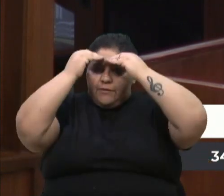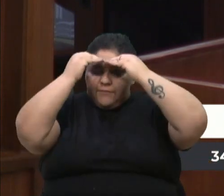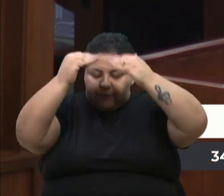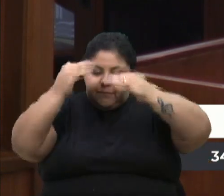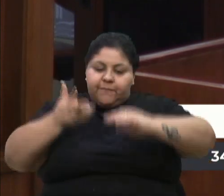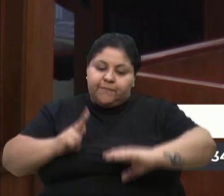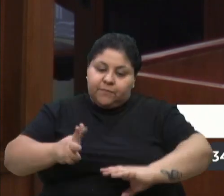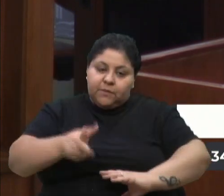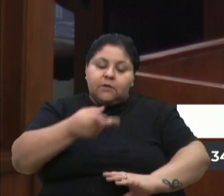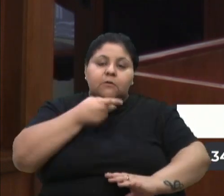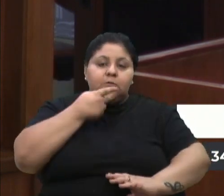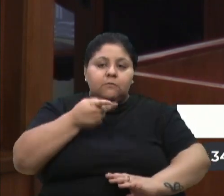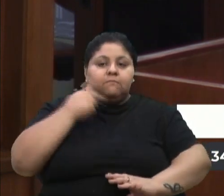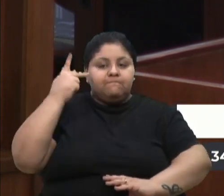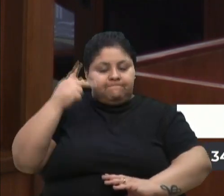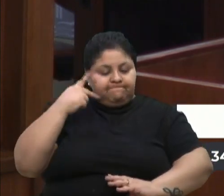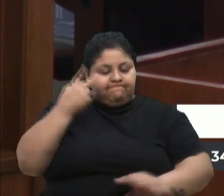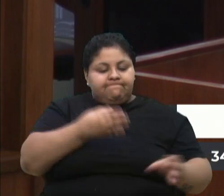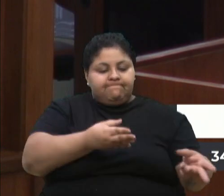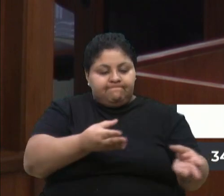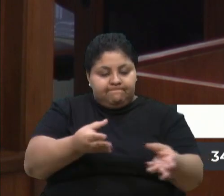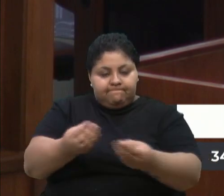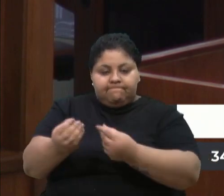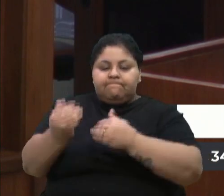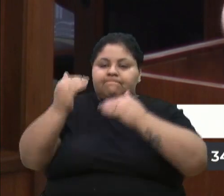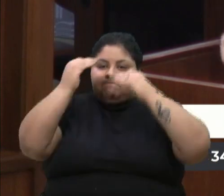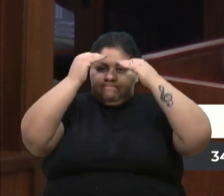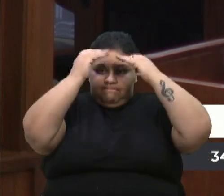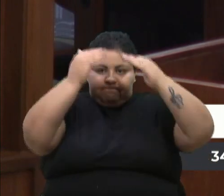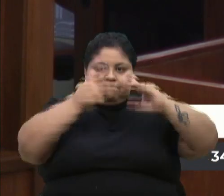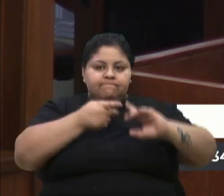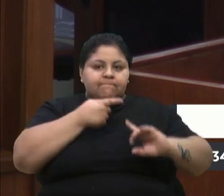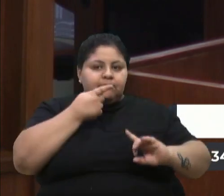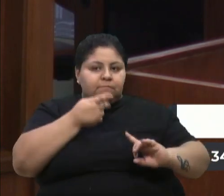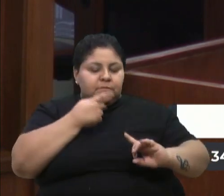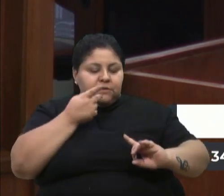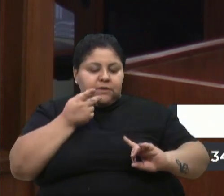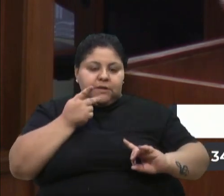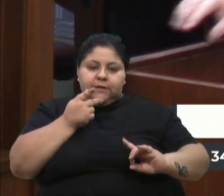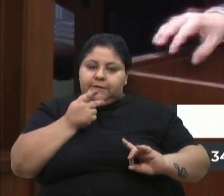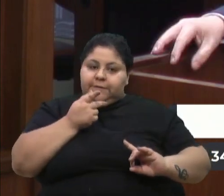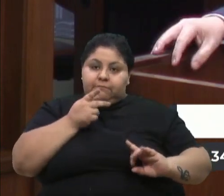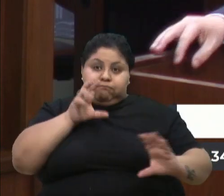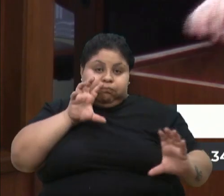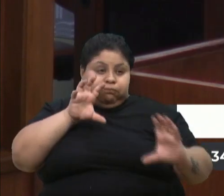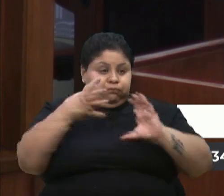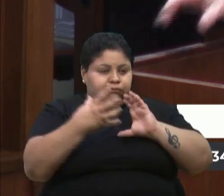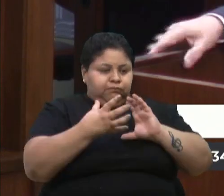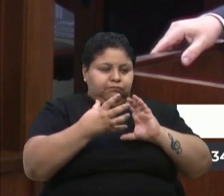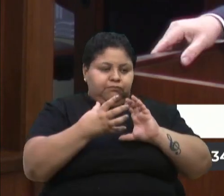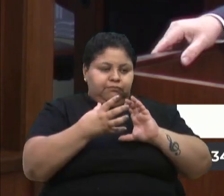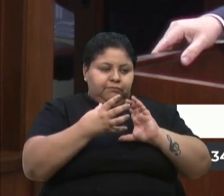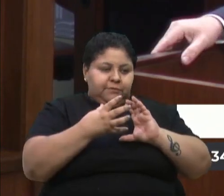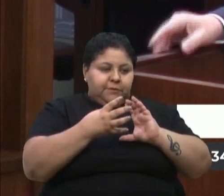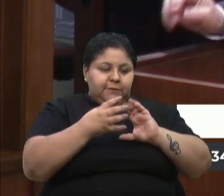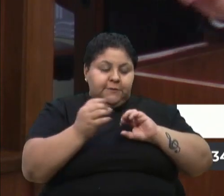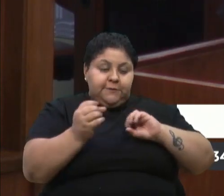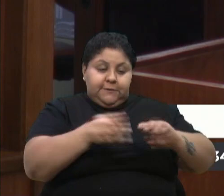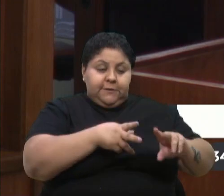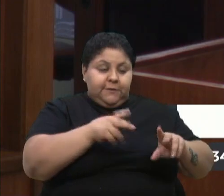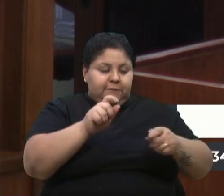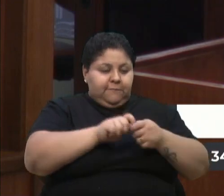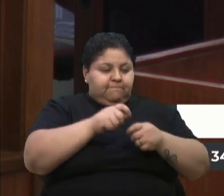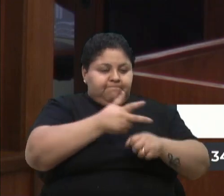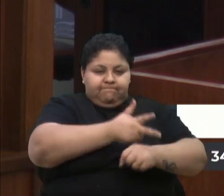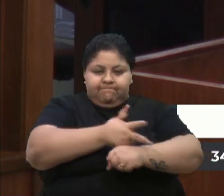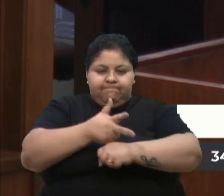aos vereadores muita responsabilidade em suas falas, sem se jogar para a torcida, sem fazer videozinho, sem fazer blog, com